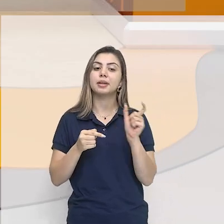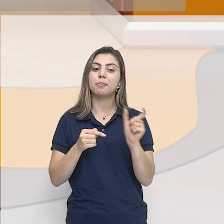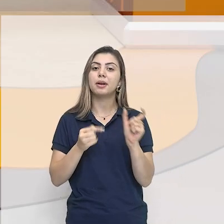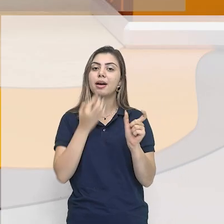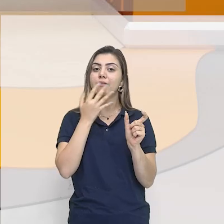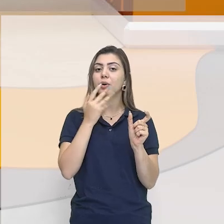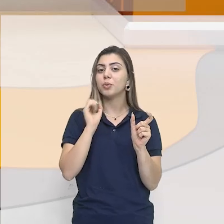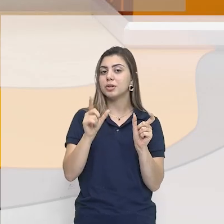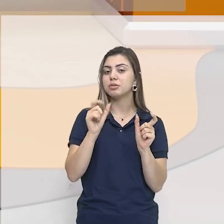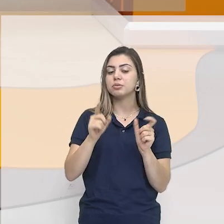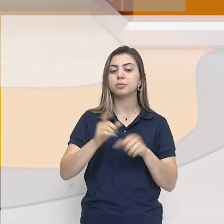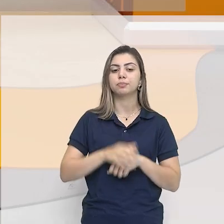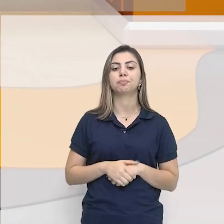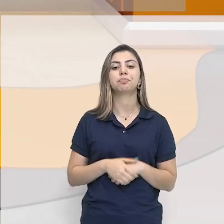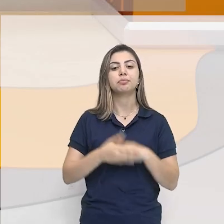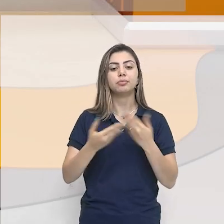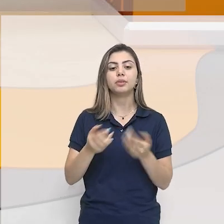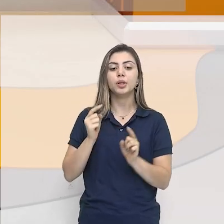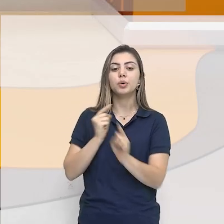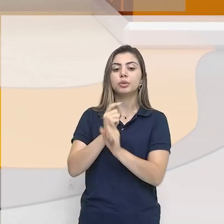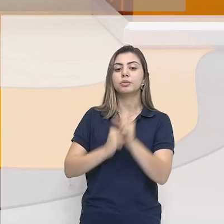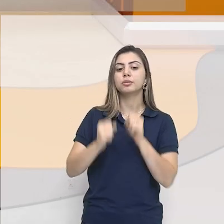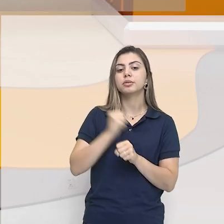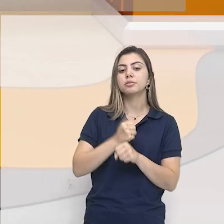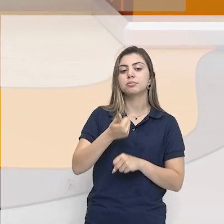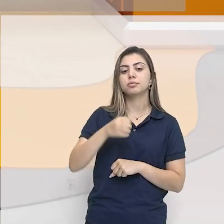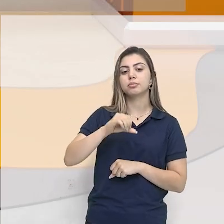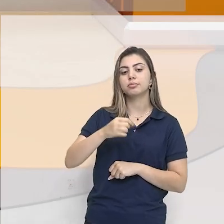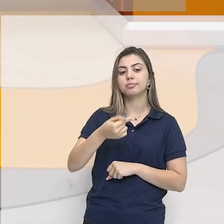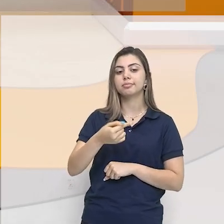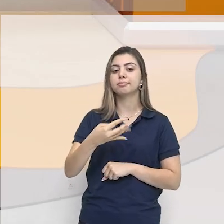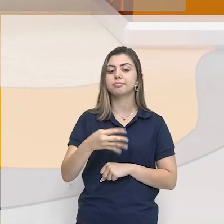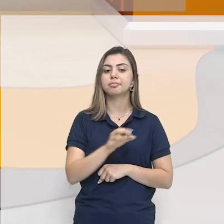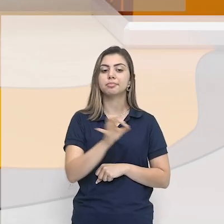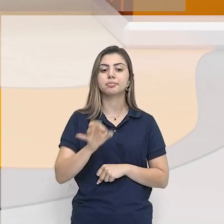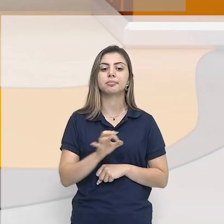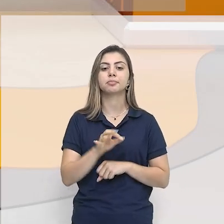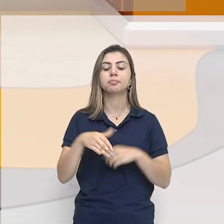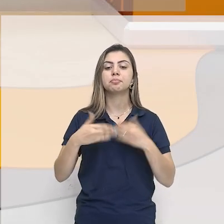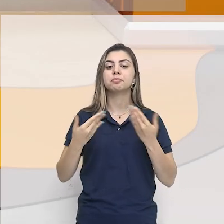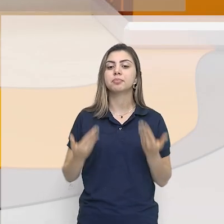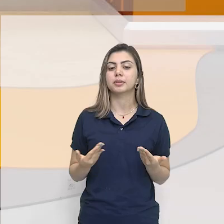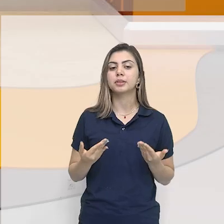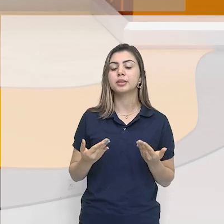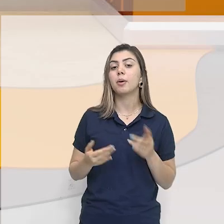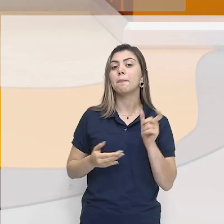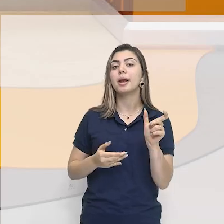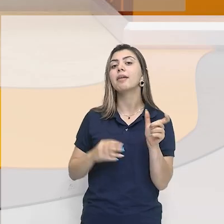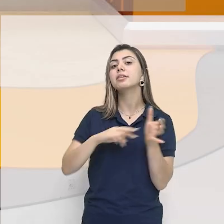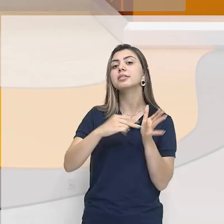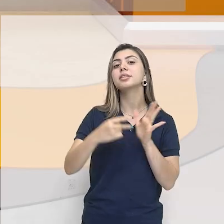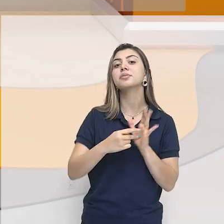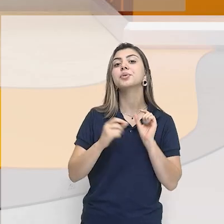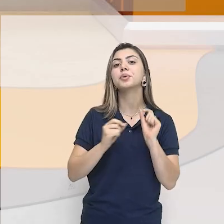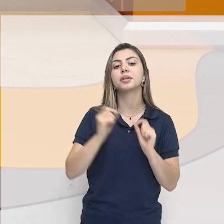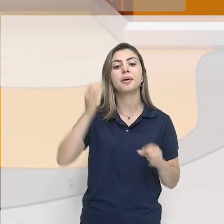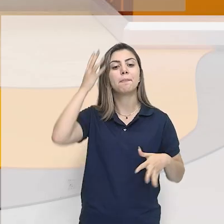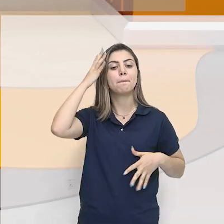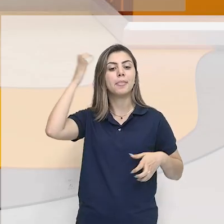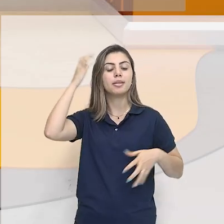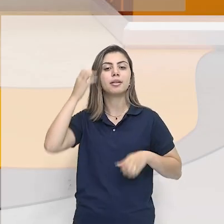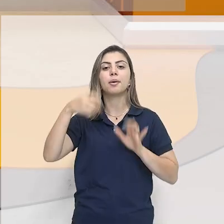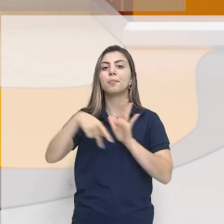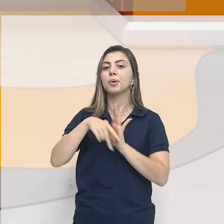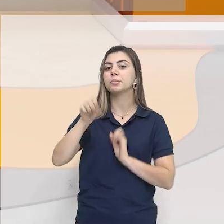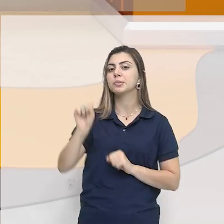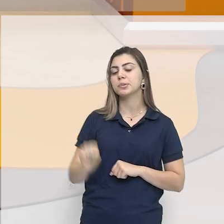Australopithecus afarensis, descoberto em 1974, tá? Então, Australopithecus significa o quê? Macaco do